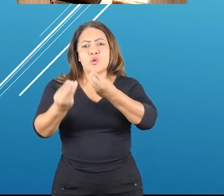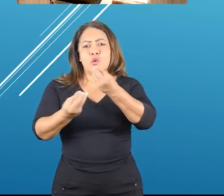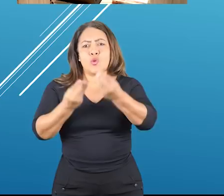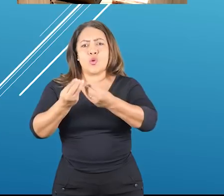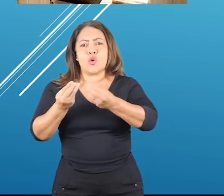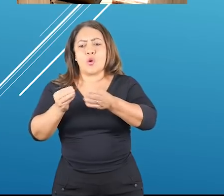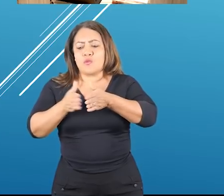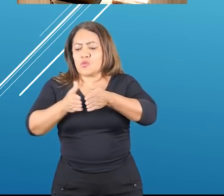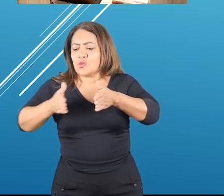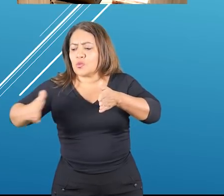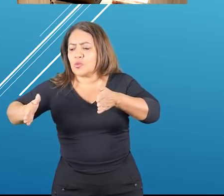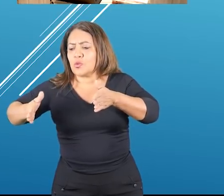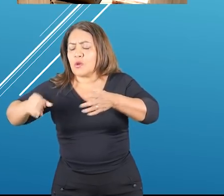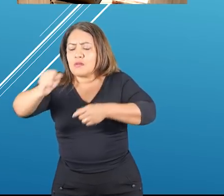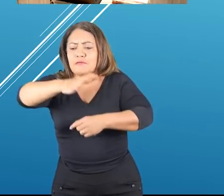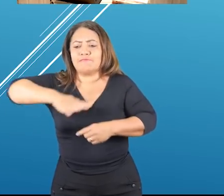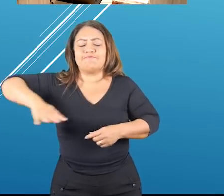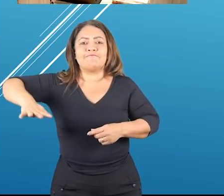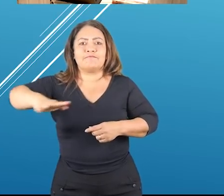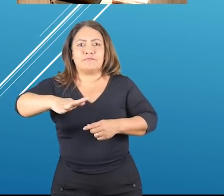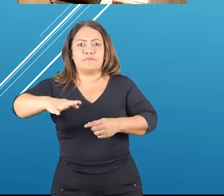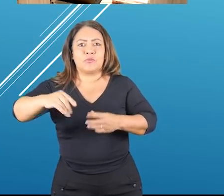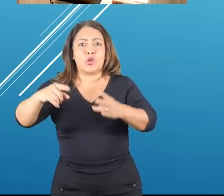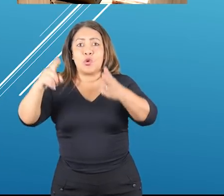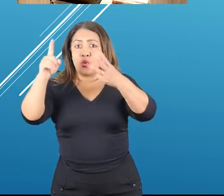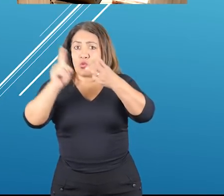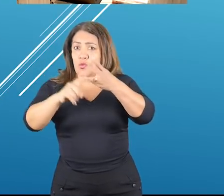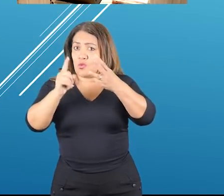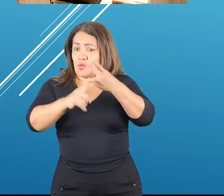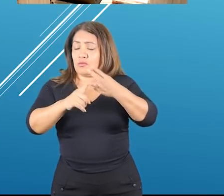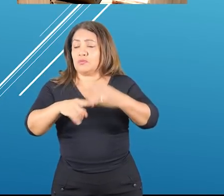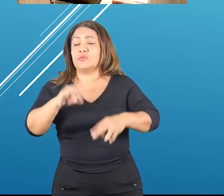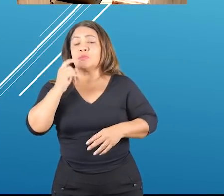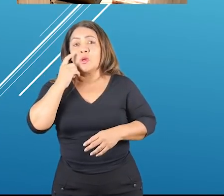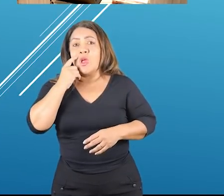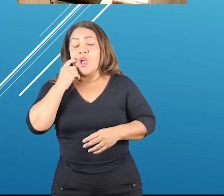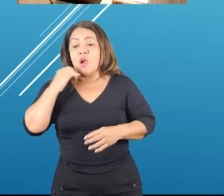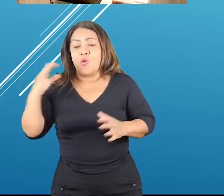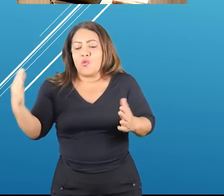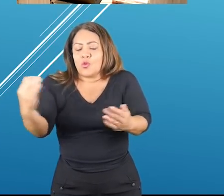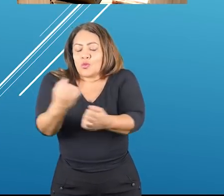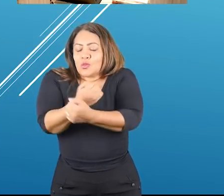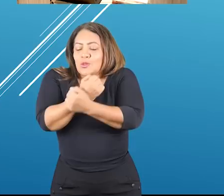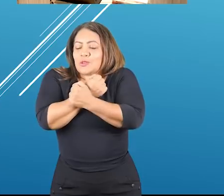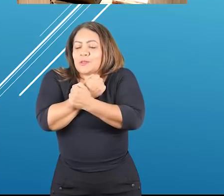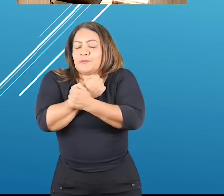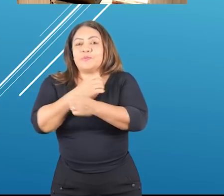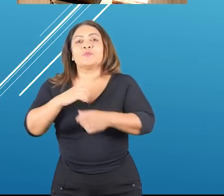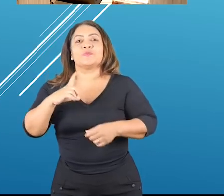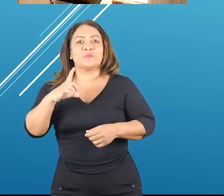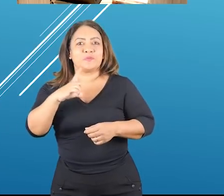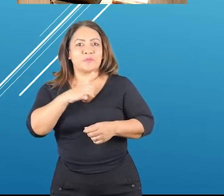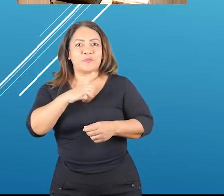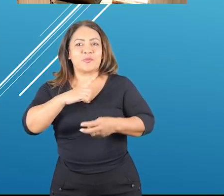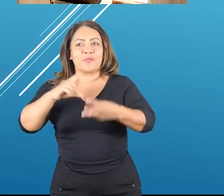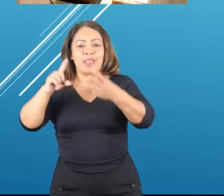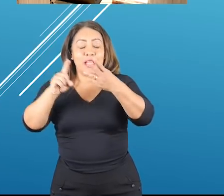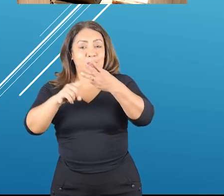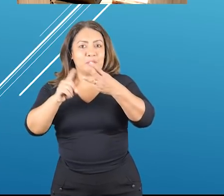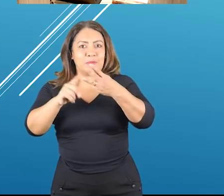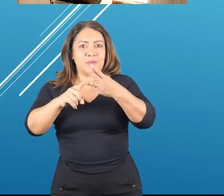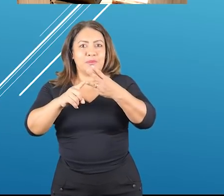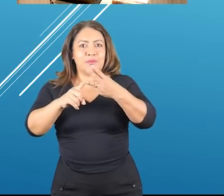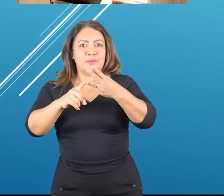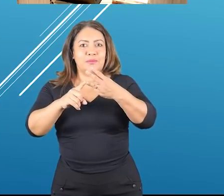tempo e espaço, né? Outro aspecto, então, é o acolhimento, esse